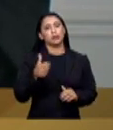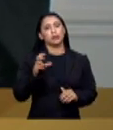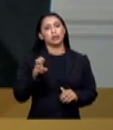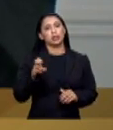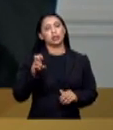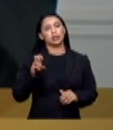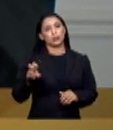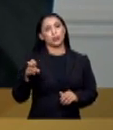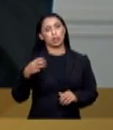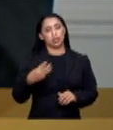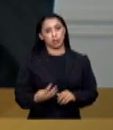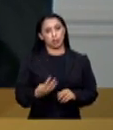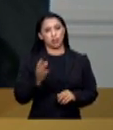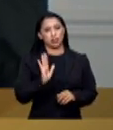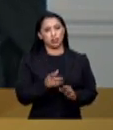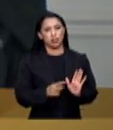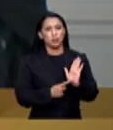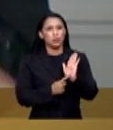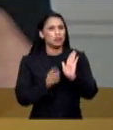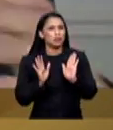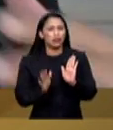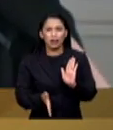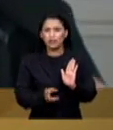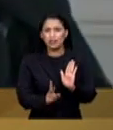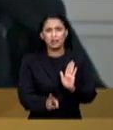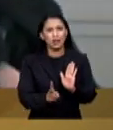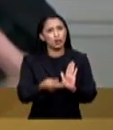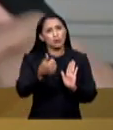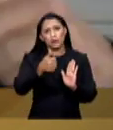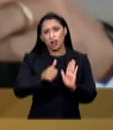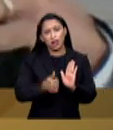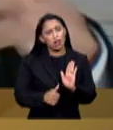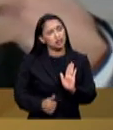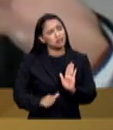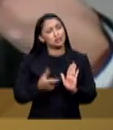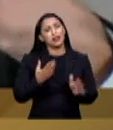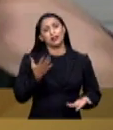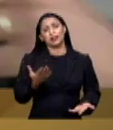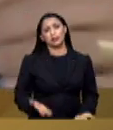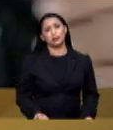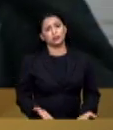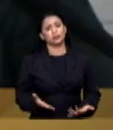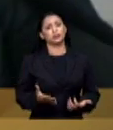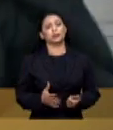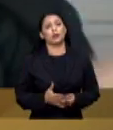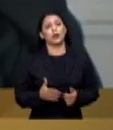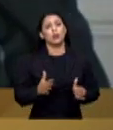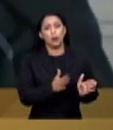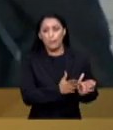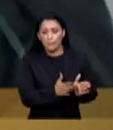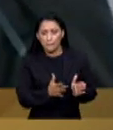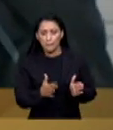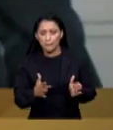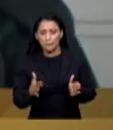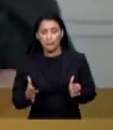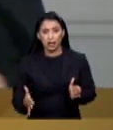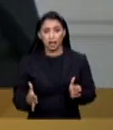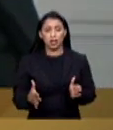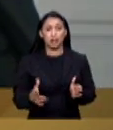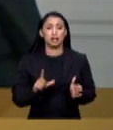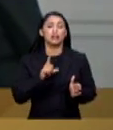1553, já previa. Isso sempre foi analisado como um prazo